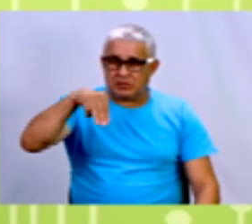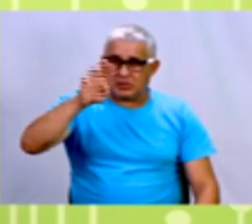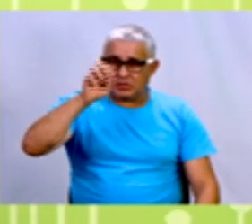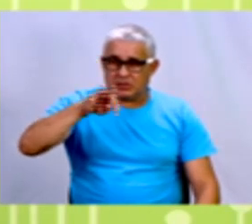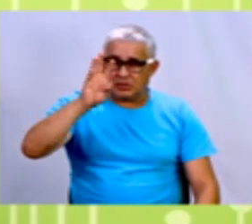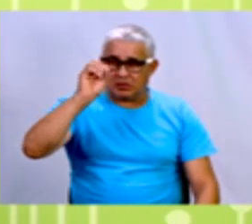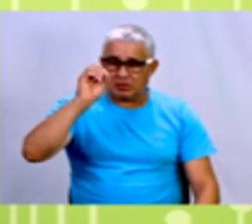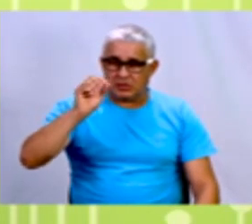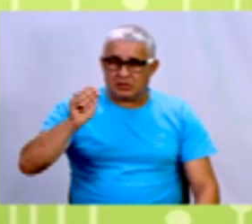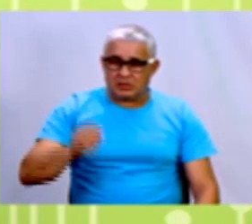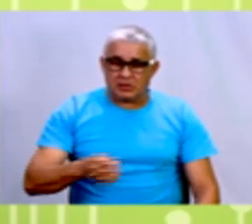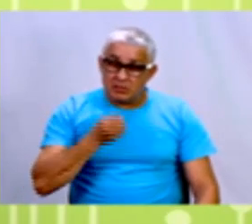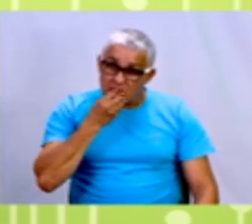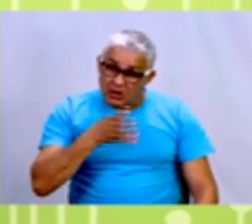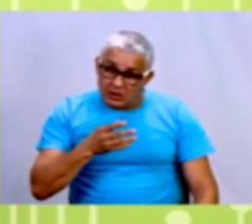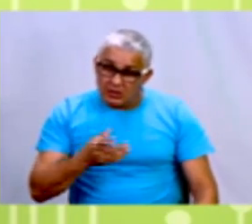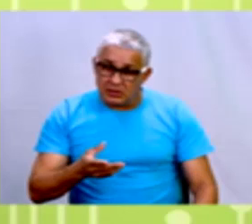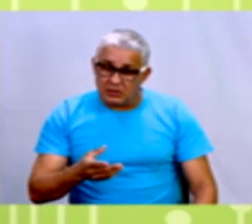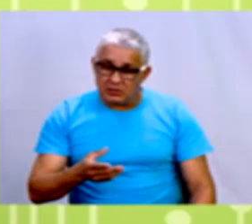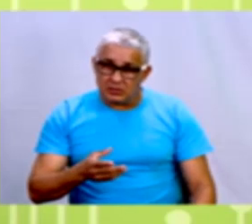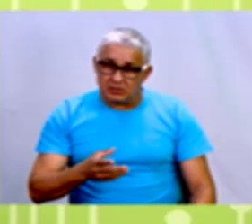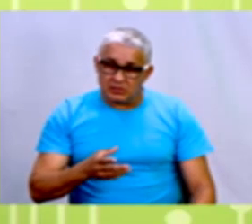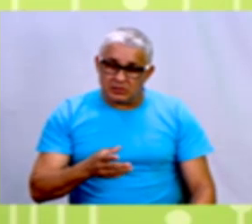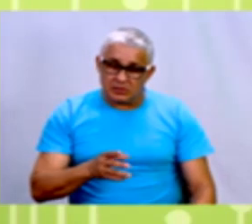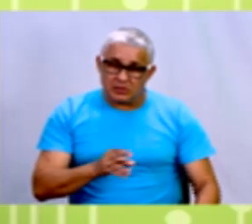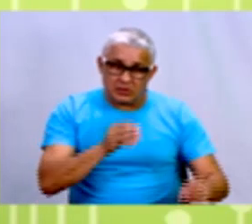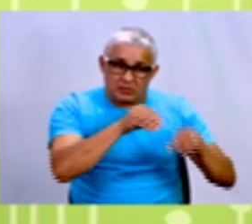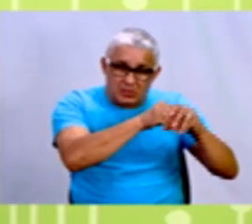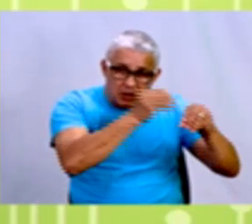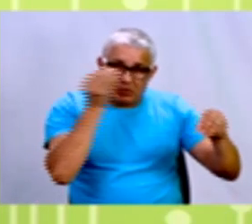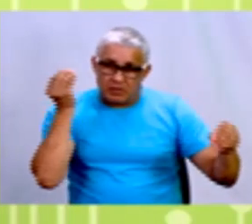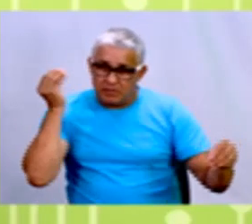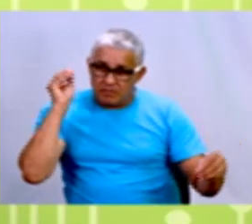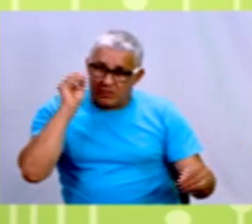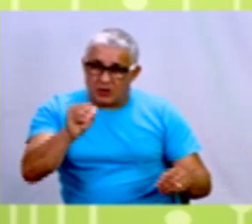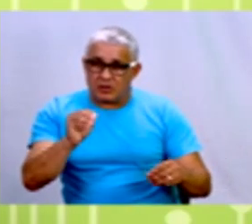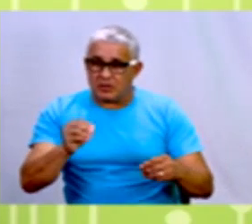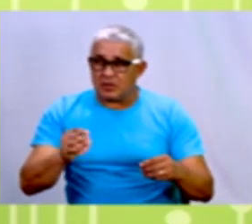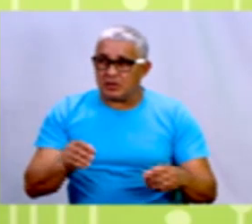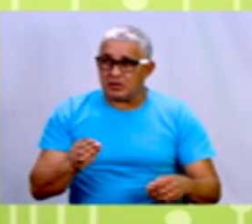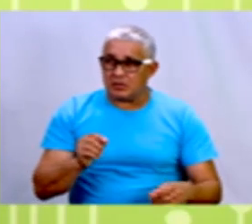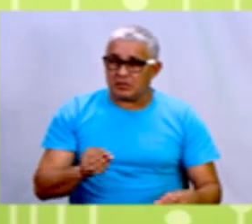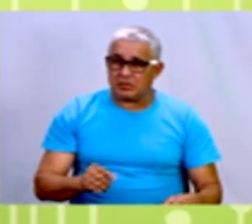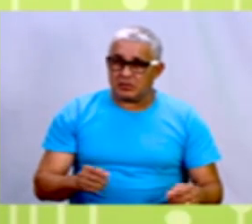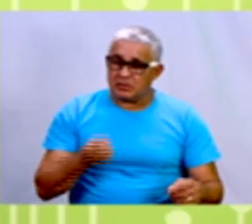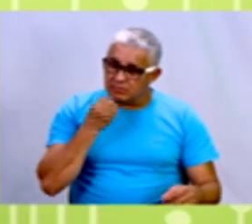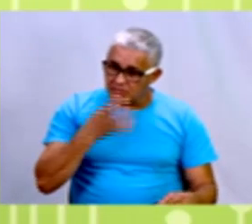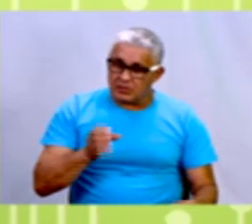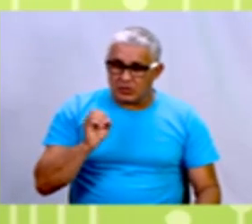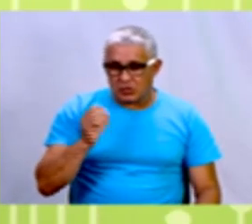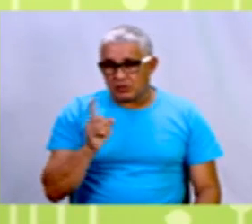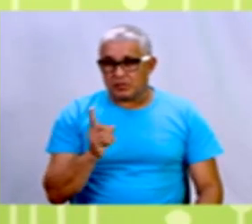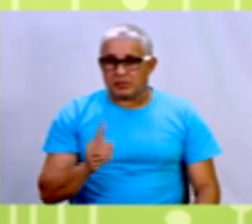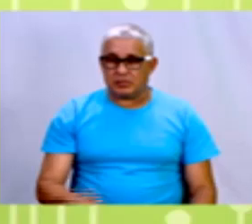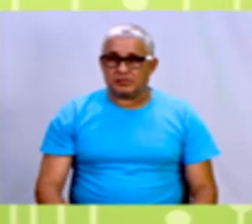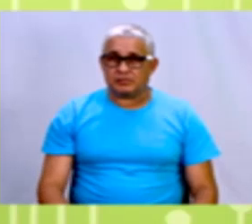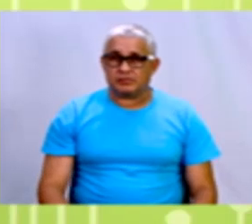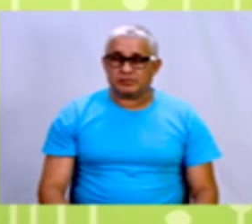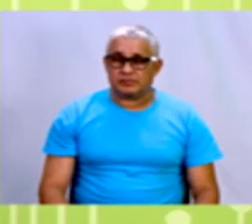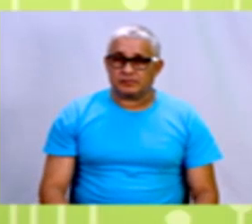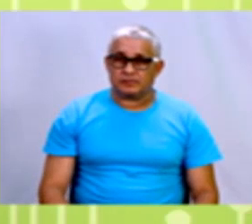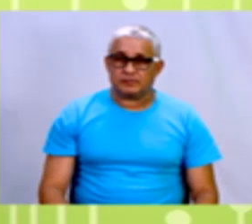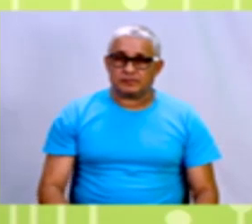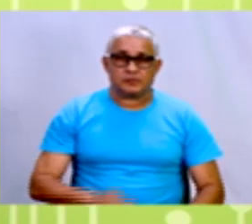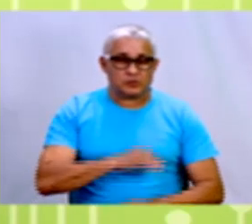pena eu tirar o dinheiro do bolso e investir em determinado, né, setor? O que vale a pena ou não? Né? Então, para tudo, né,